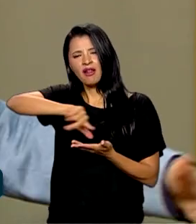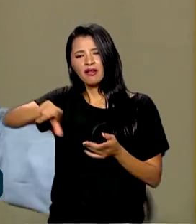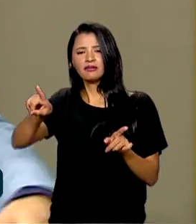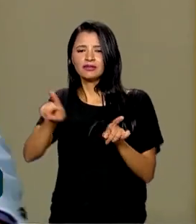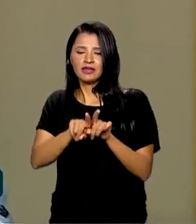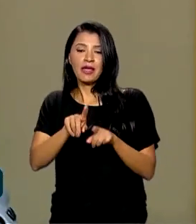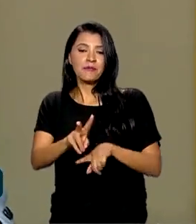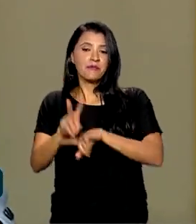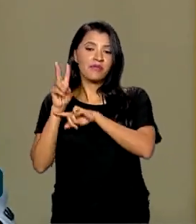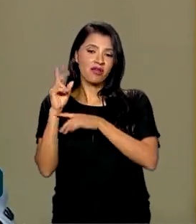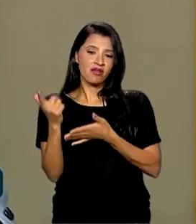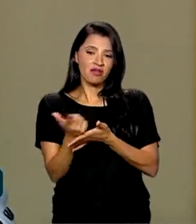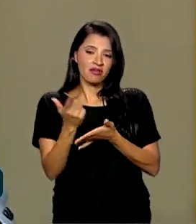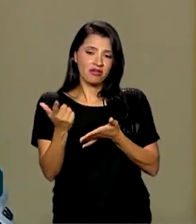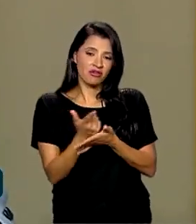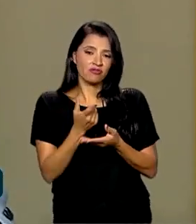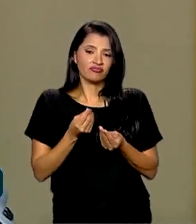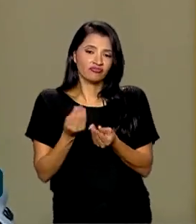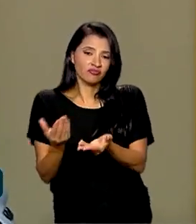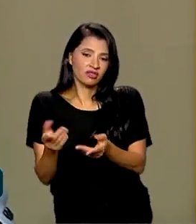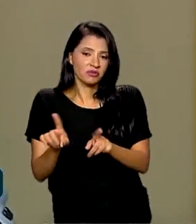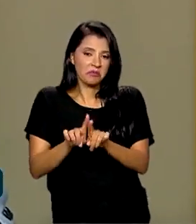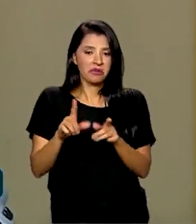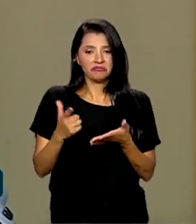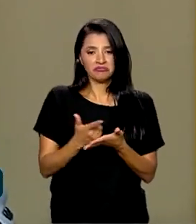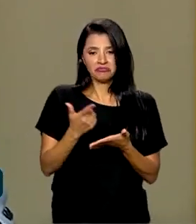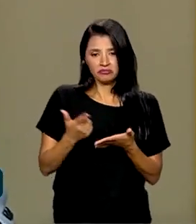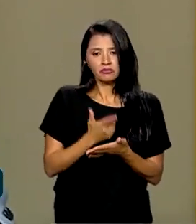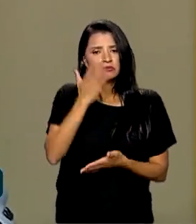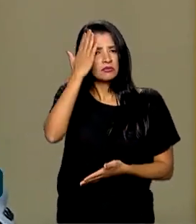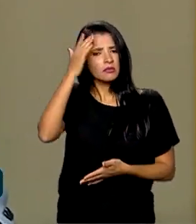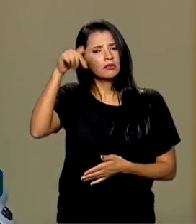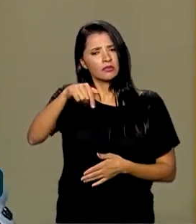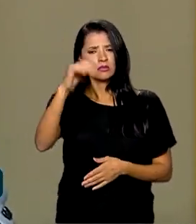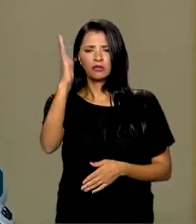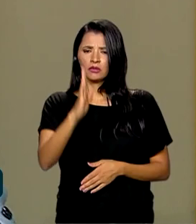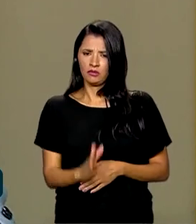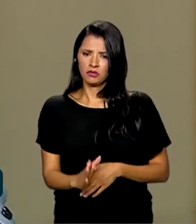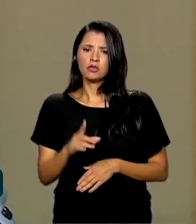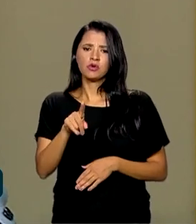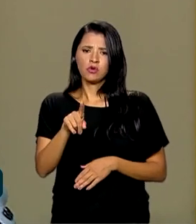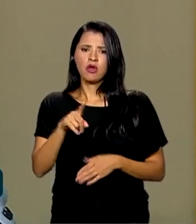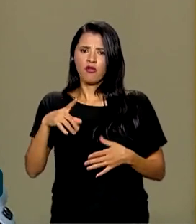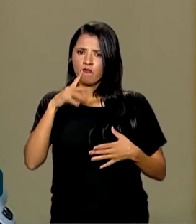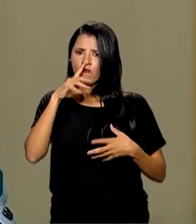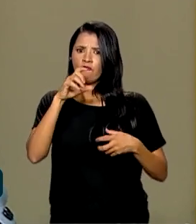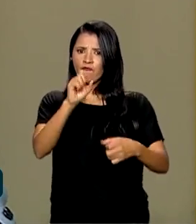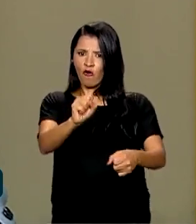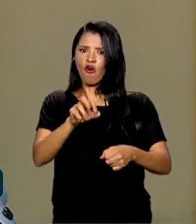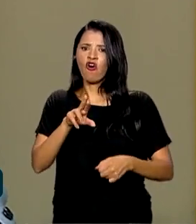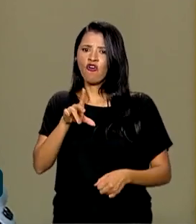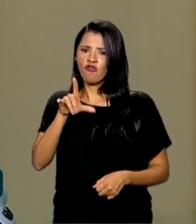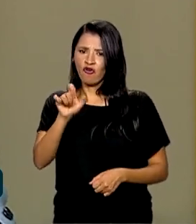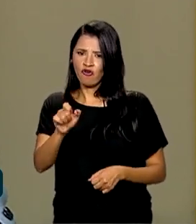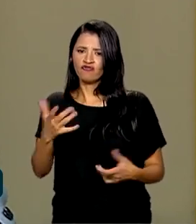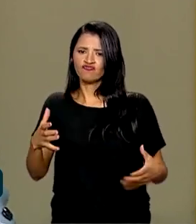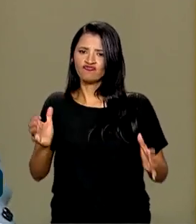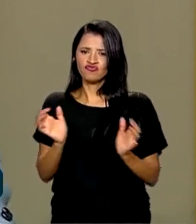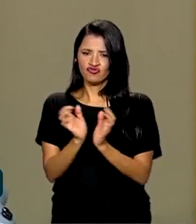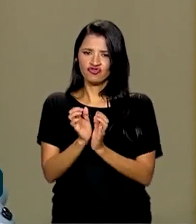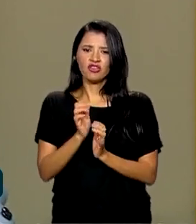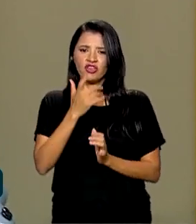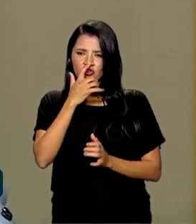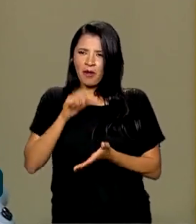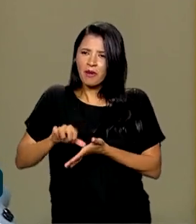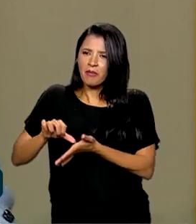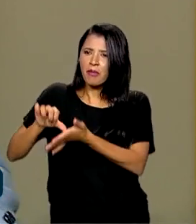de livros, né, doação de livros. Então, assim, a gente sabe que no Brasil, né, essa rede ela é muito forte, né? Nós já mapeamos